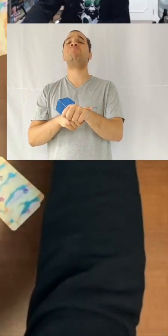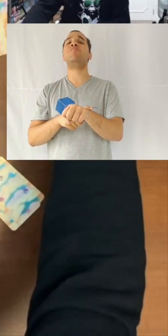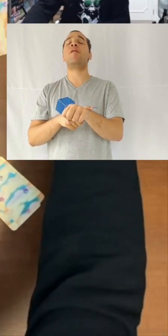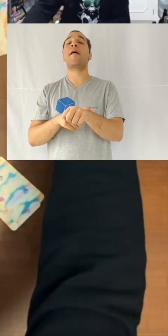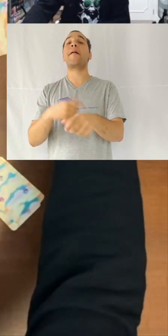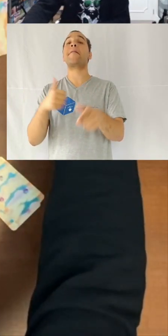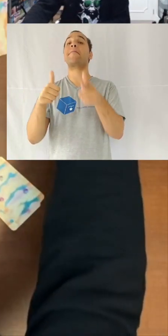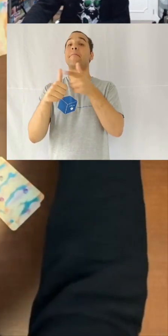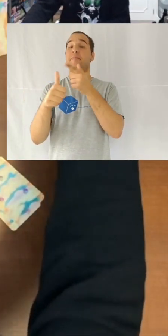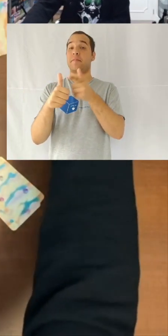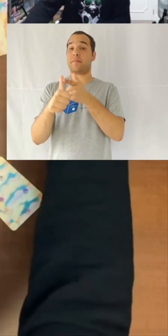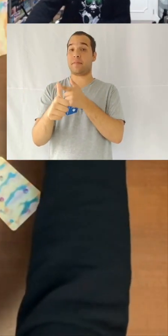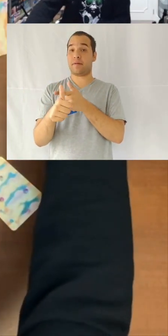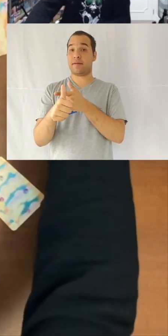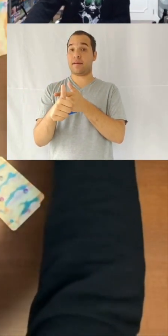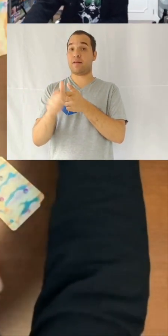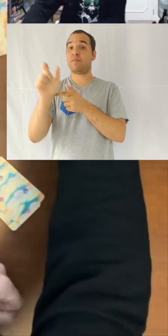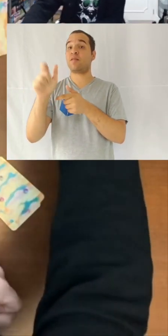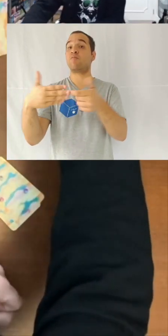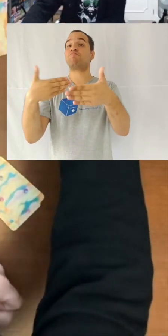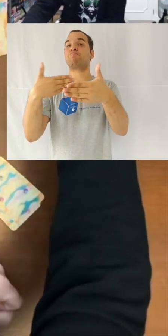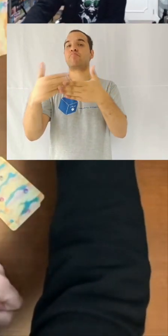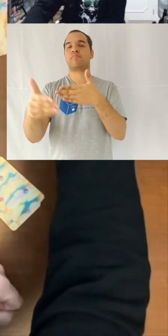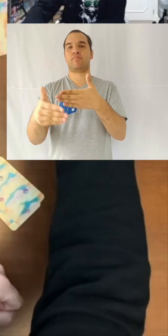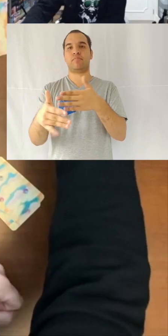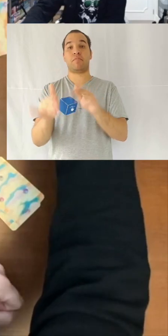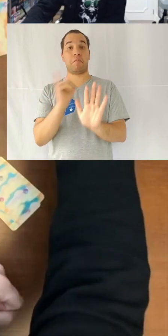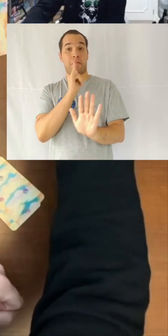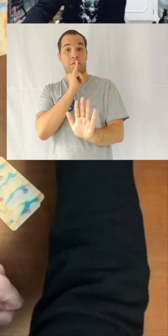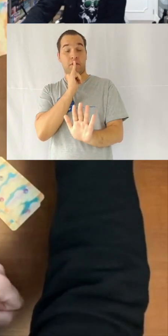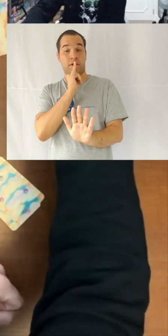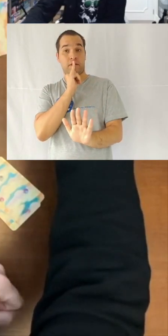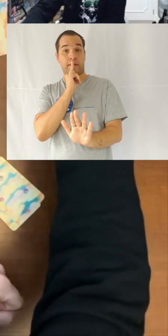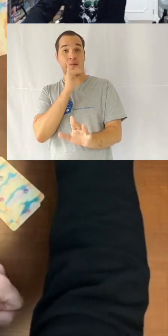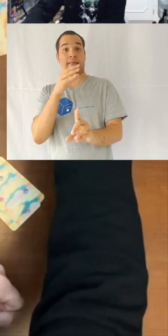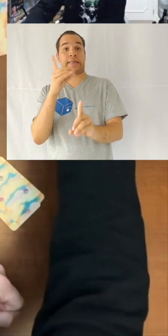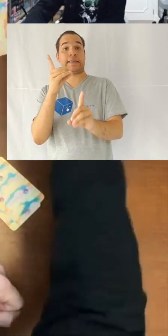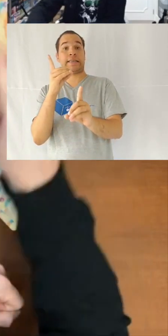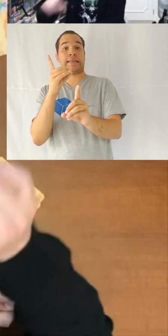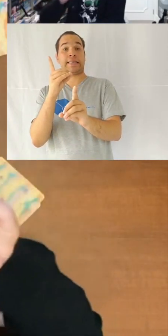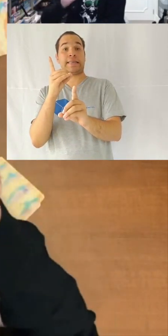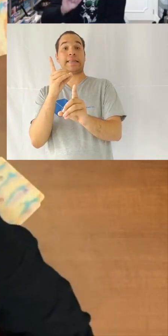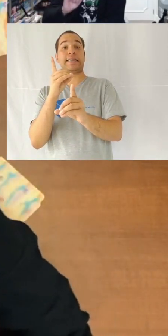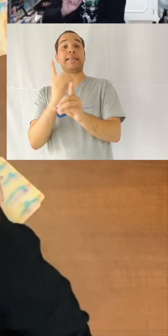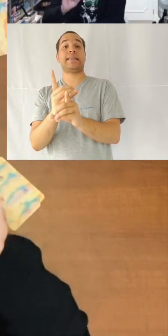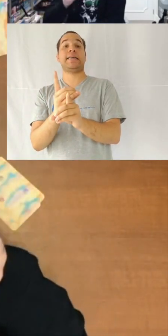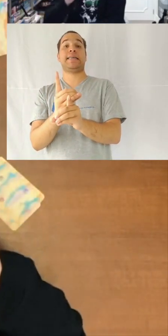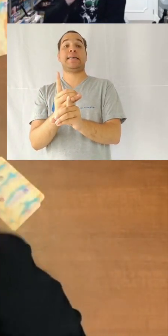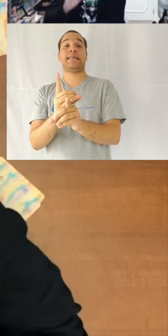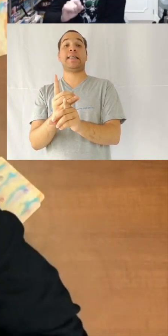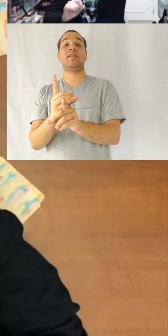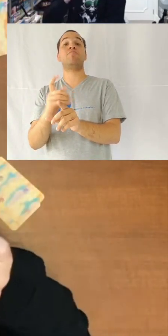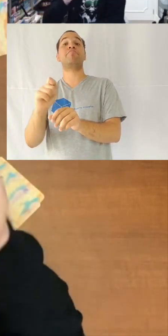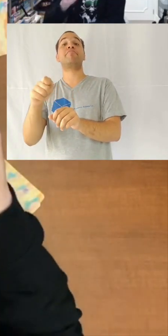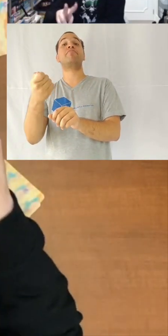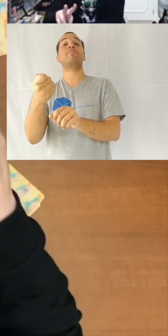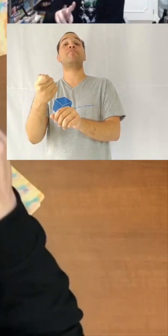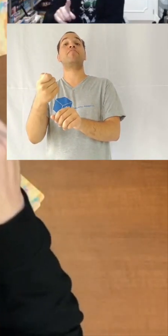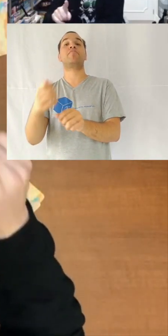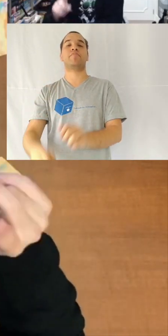vez, ok? E a gente continua fazendo isso até que